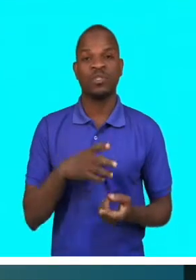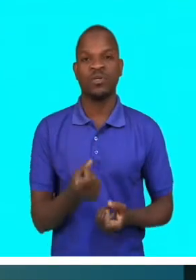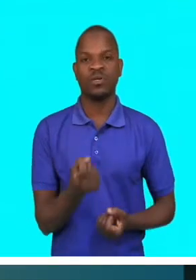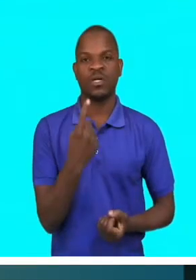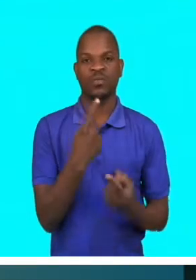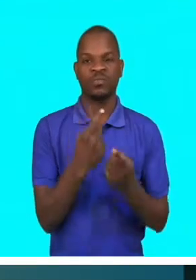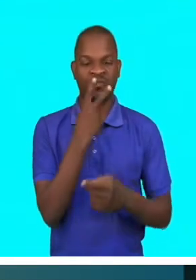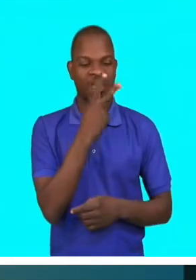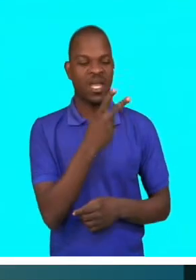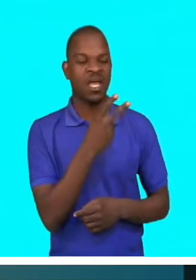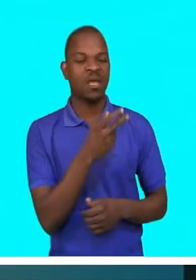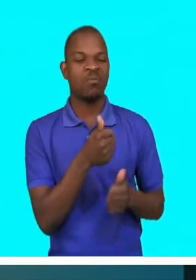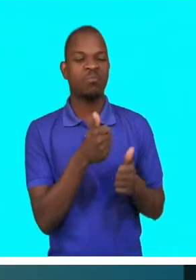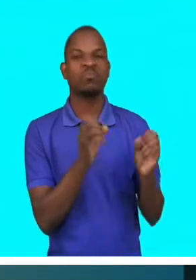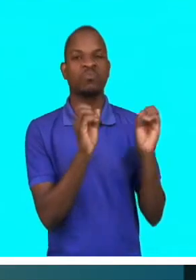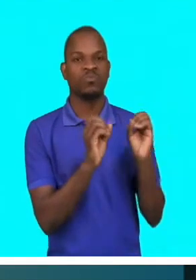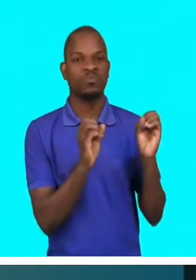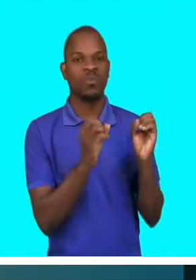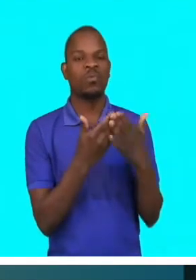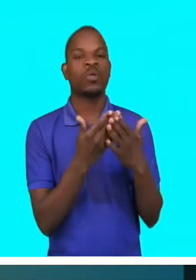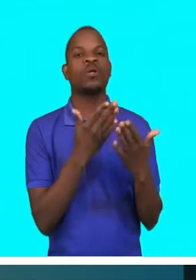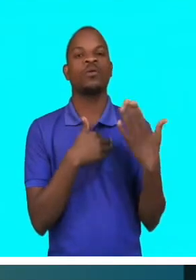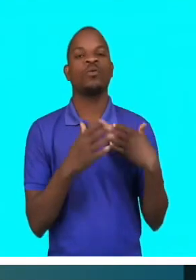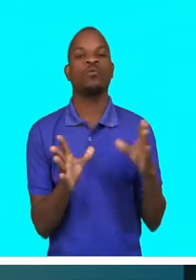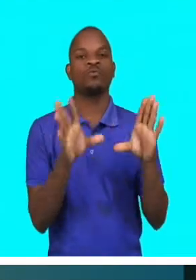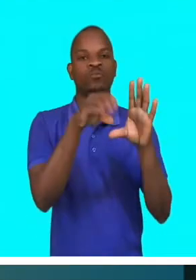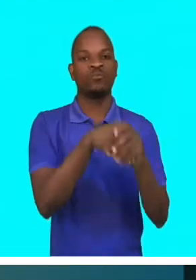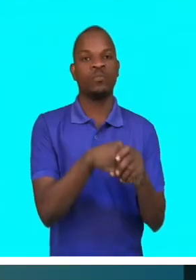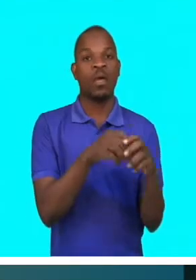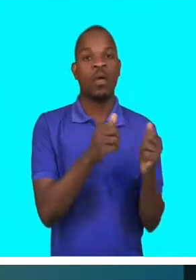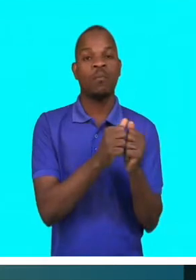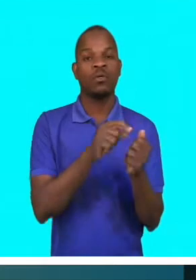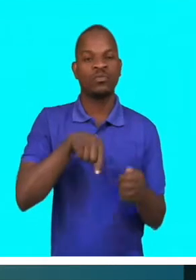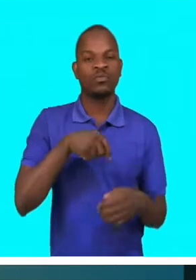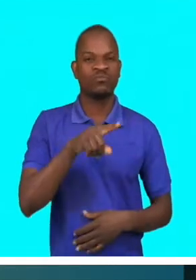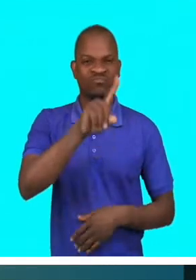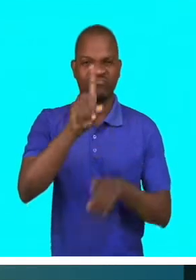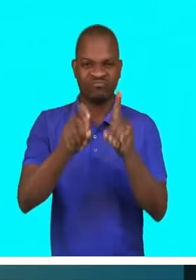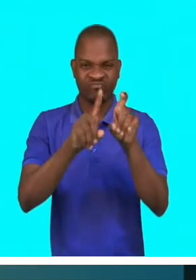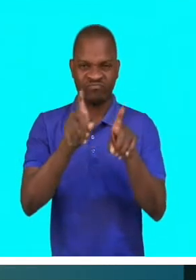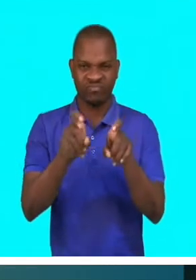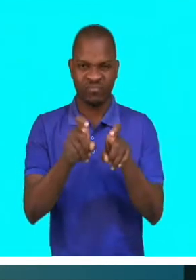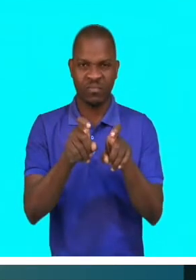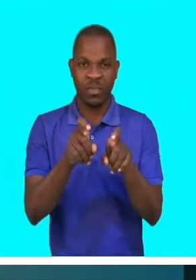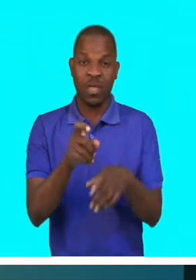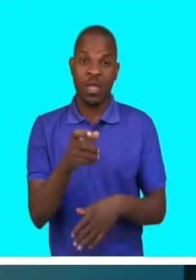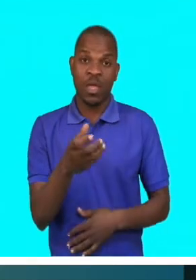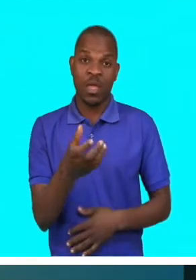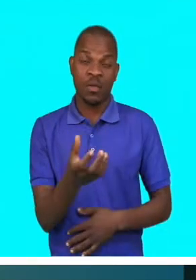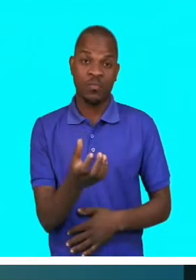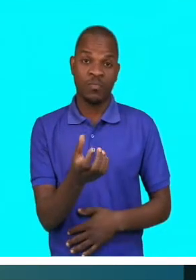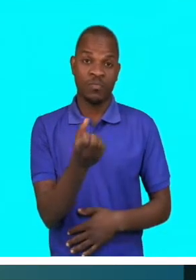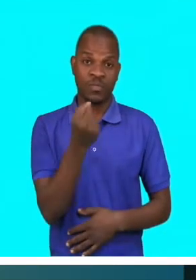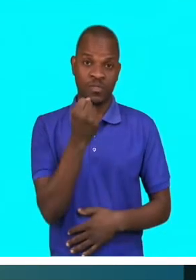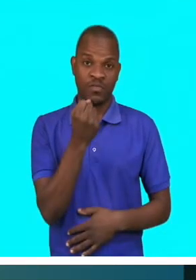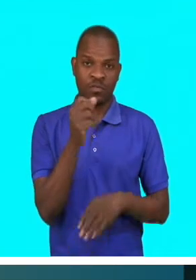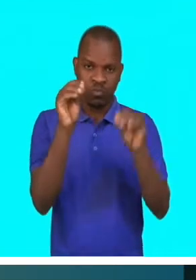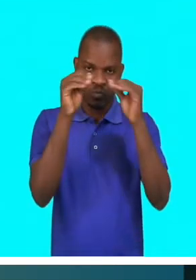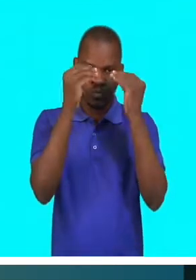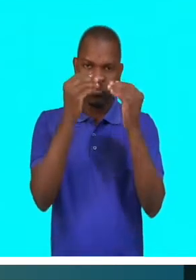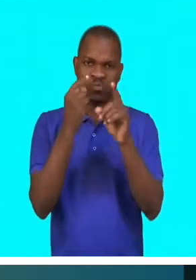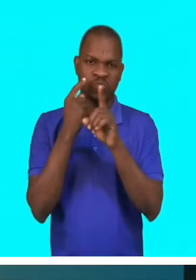alguns não olham de bom grado isso porque queriam cá estar. Então nós perguntamos se existe, portanto,